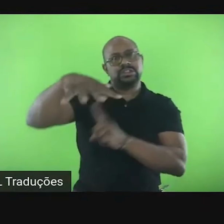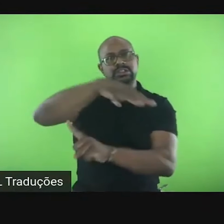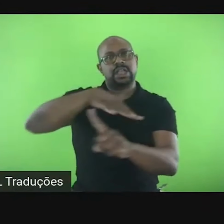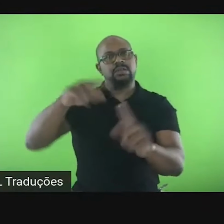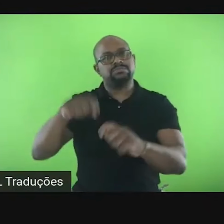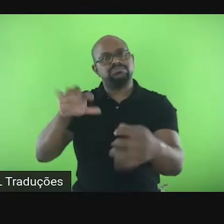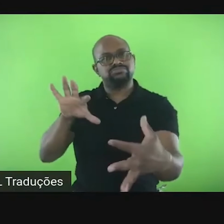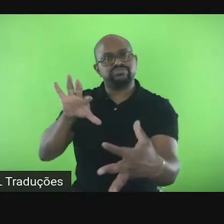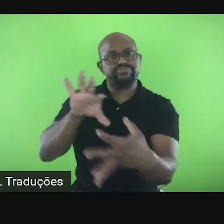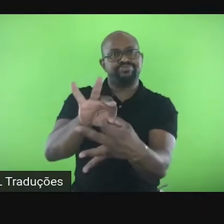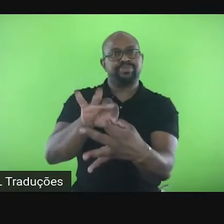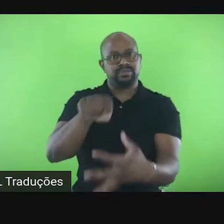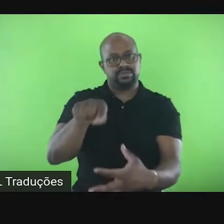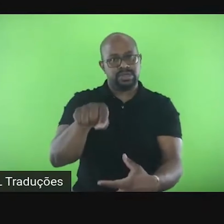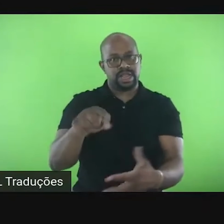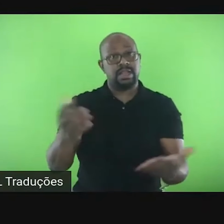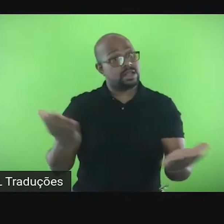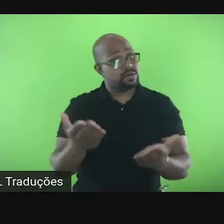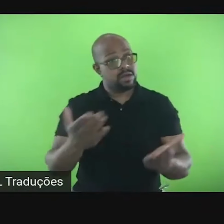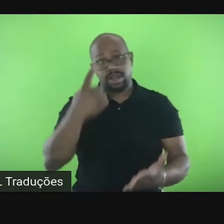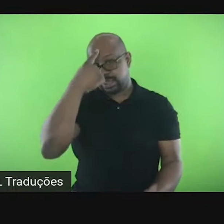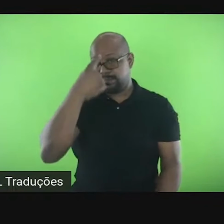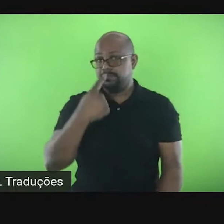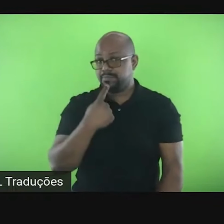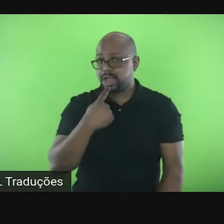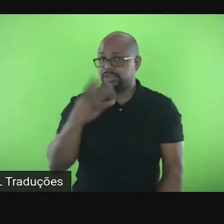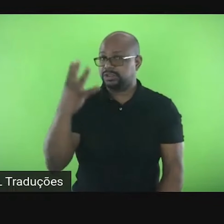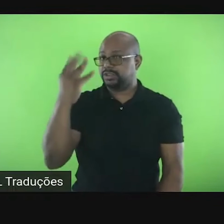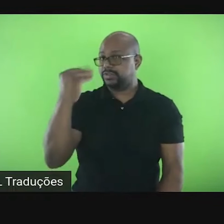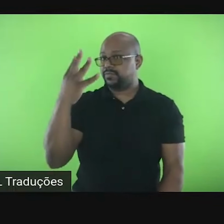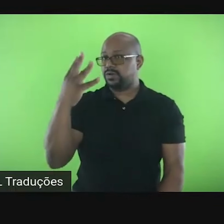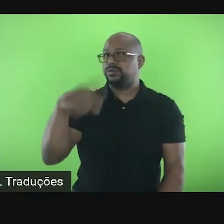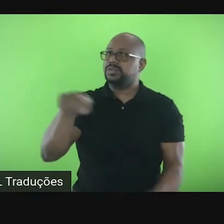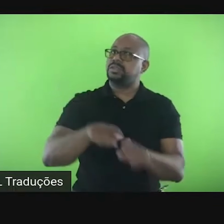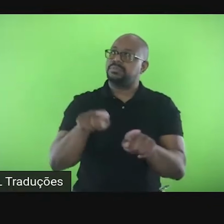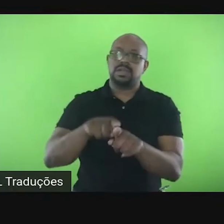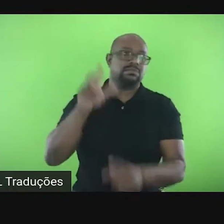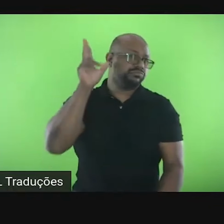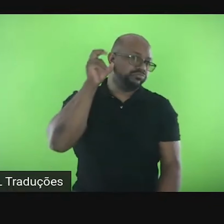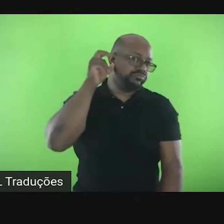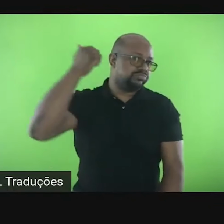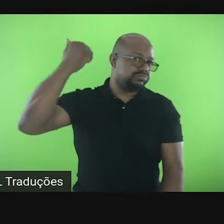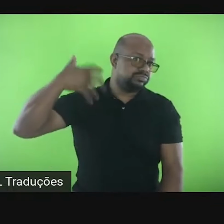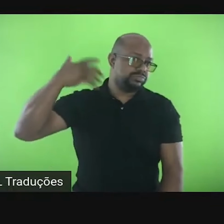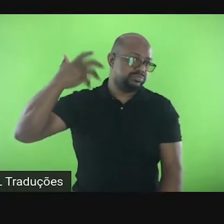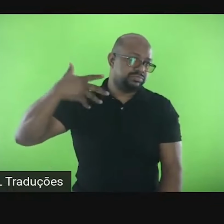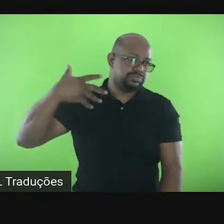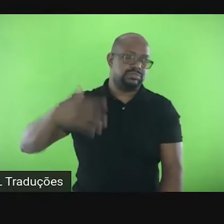ela? Fiquem agora com imagens da fotografia e com o recurso da audiodescrição.